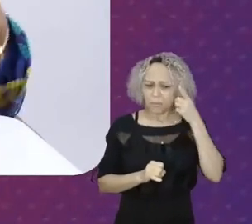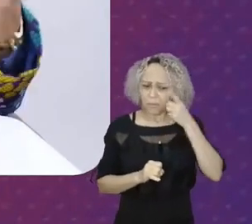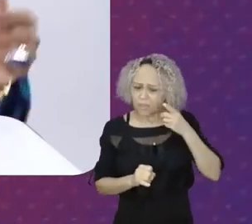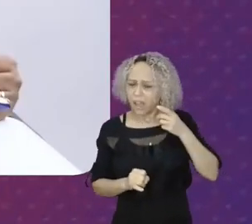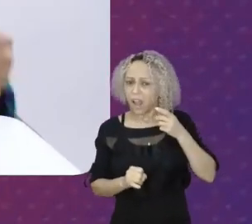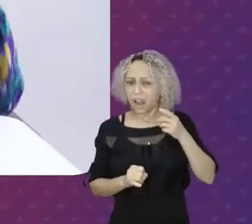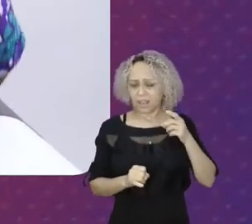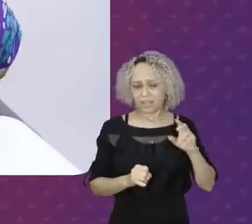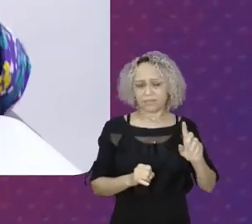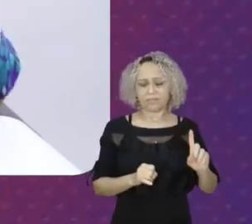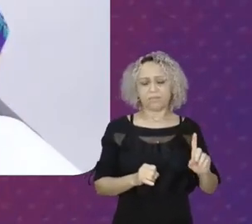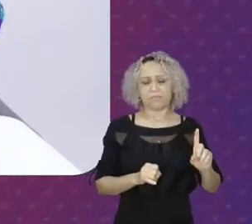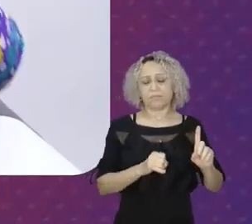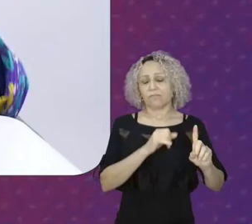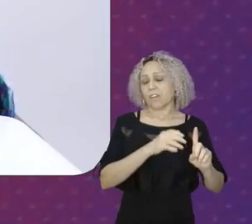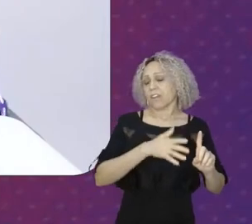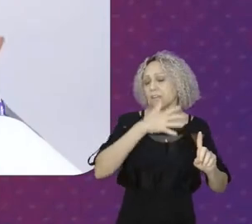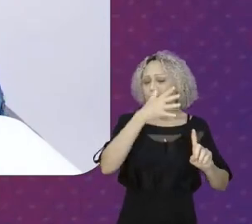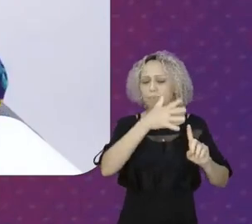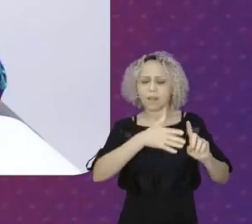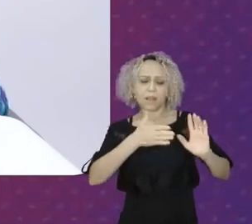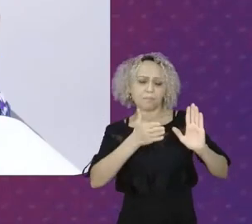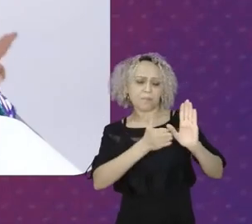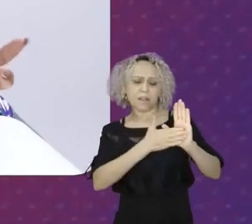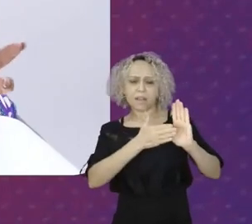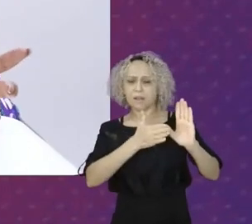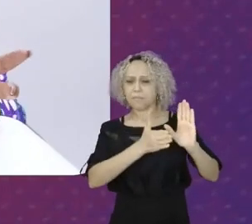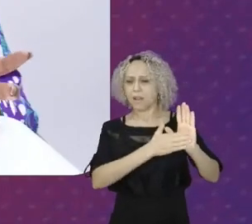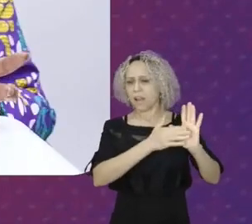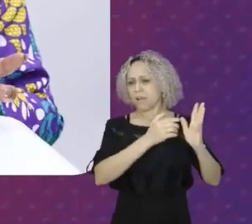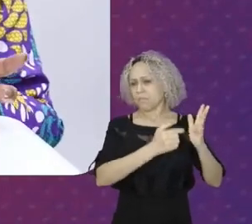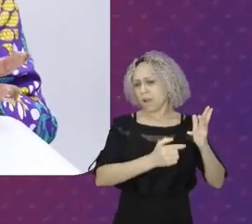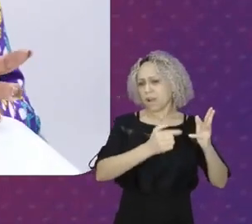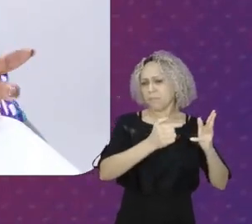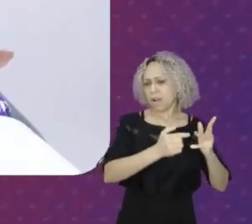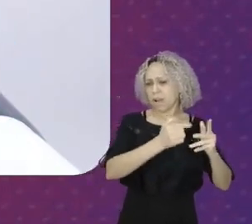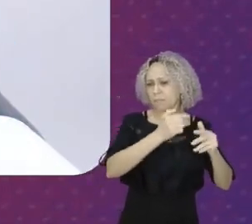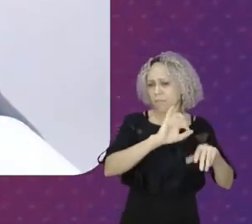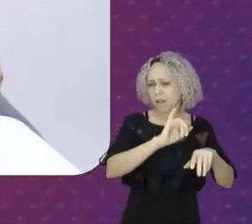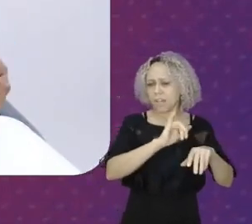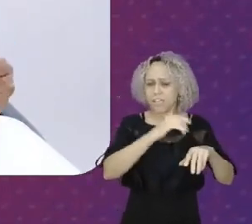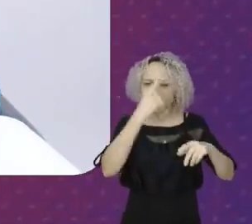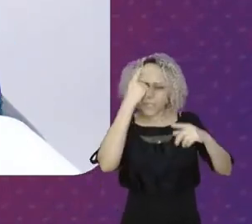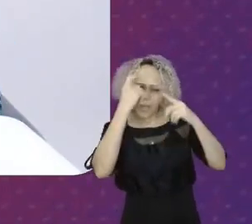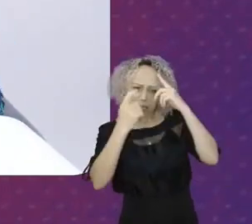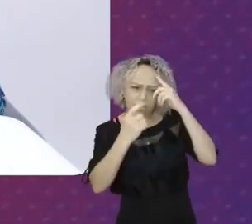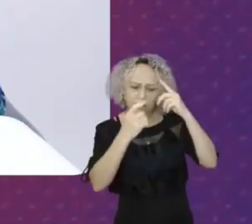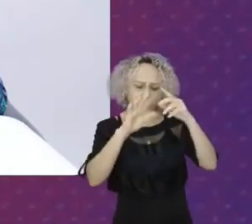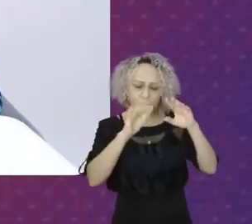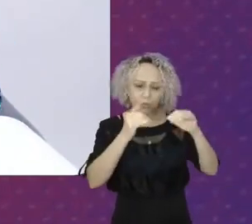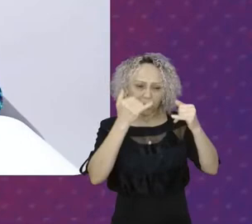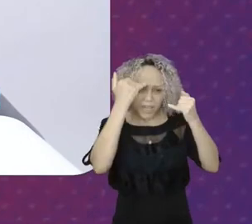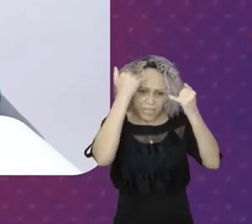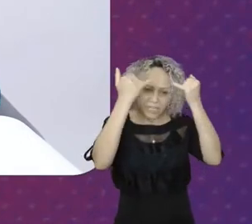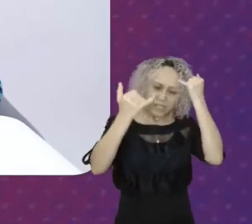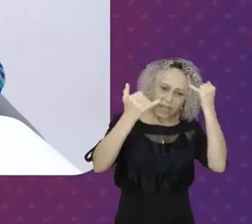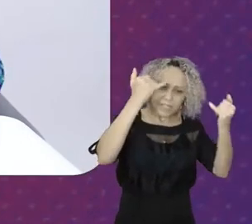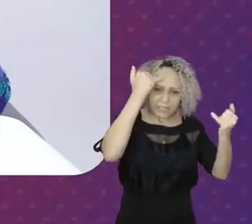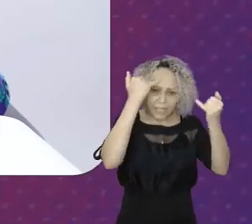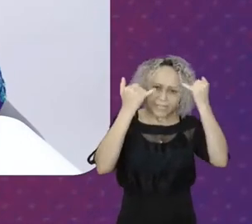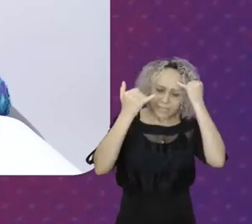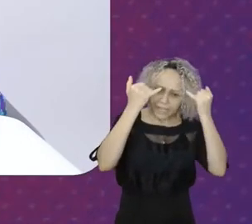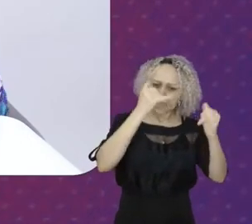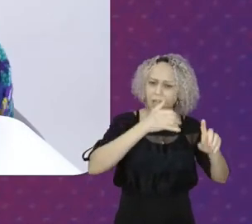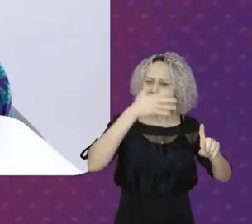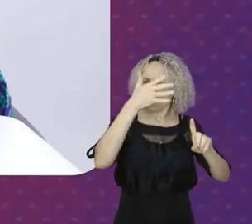proposição, é ovacionado e levado a sério e considerado. Isso é forma de nos silenciar, nos invisibilizar e